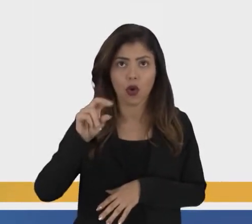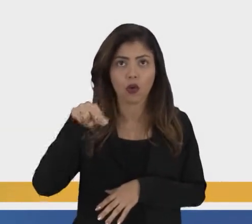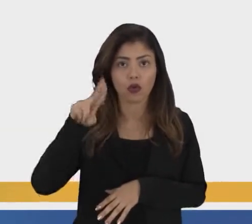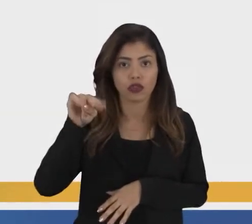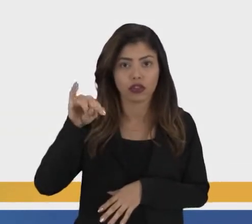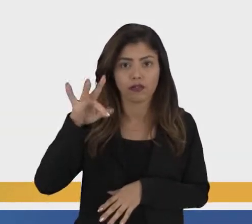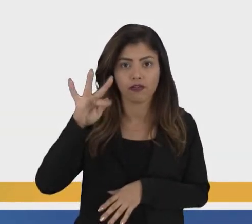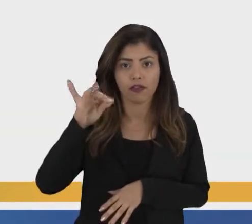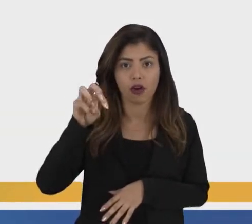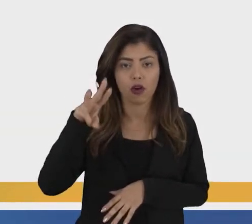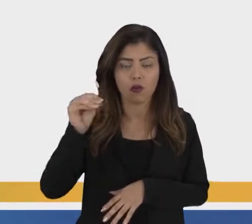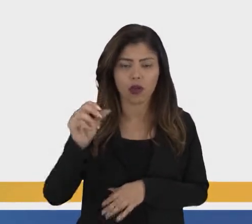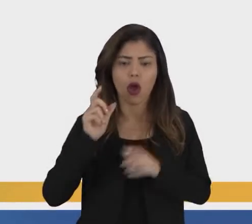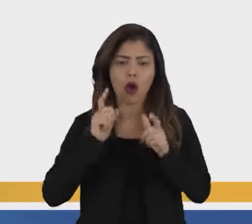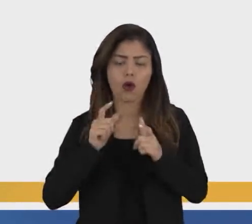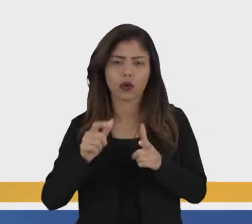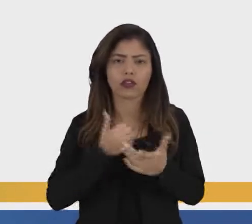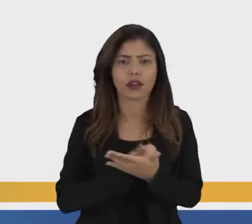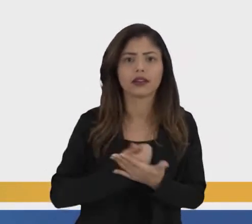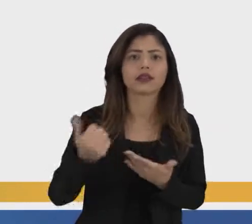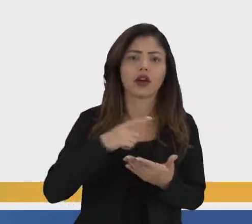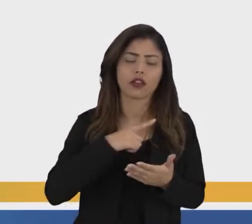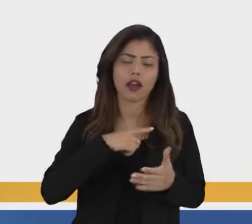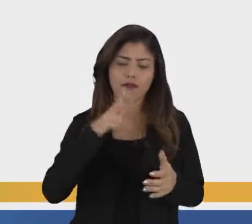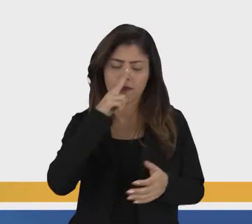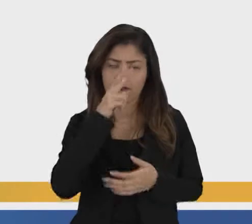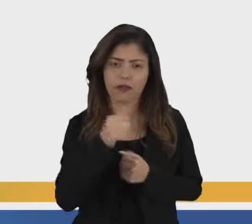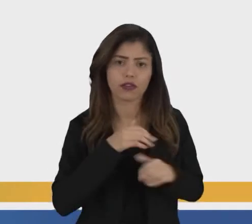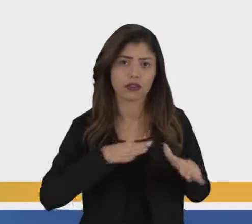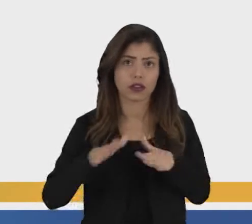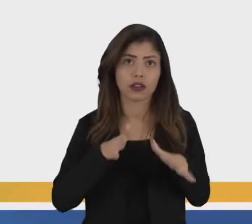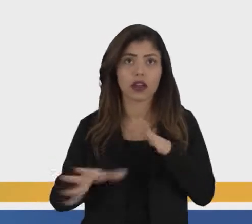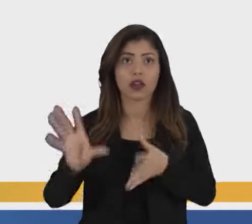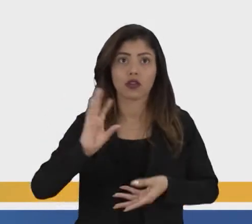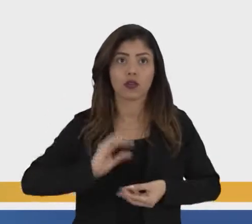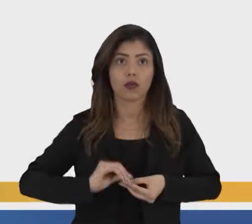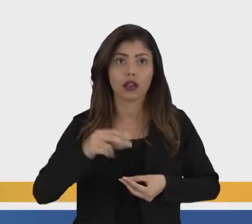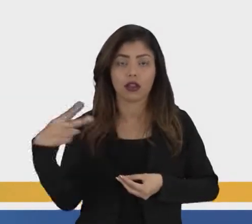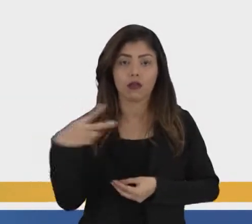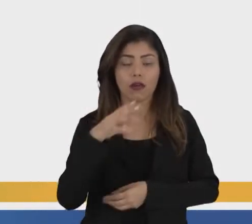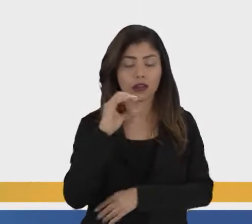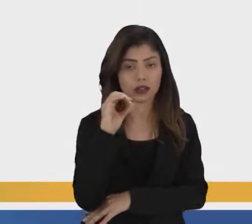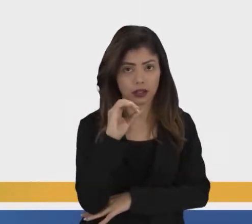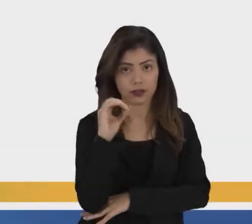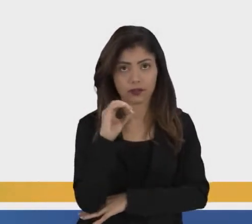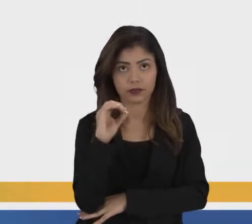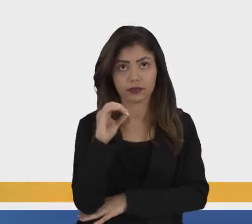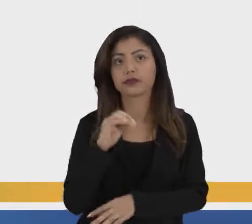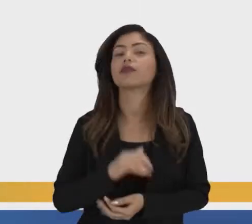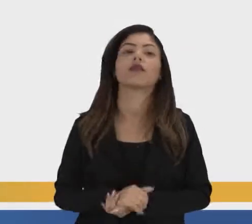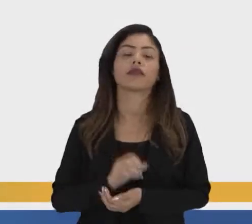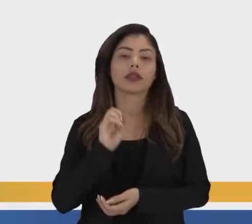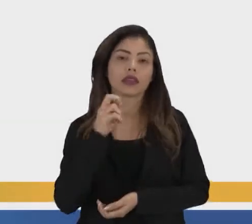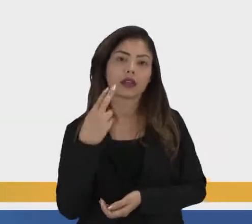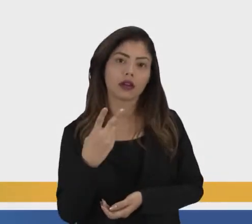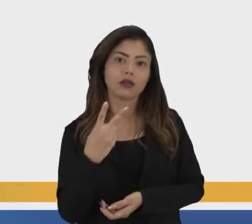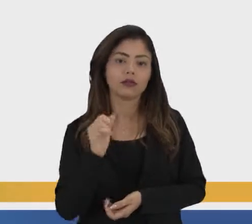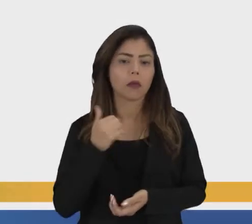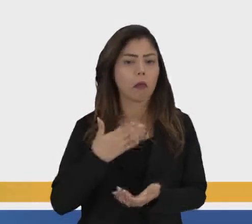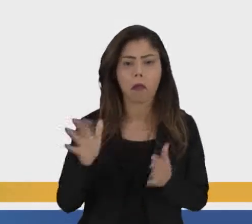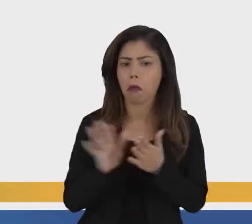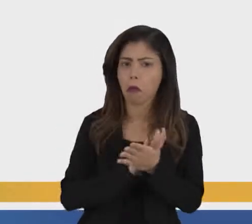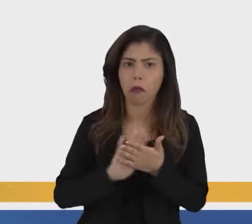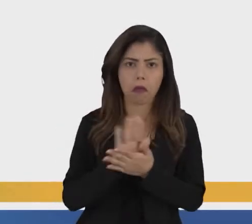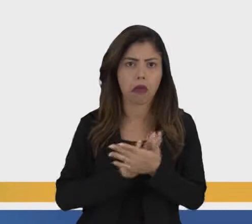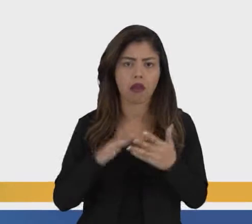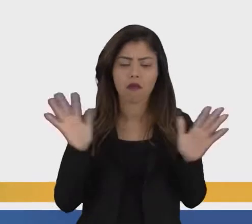retilíneo uniforme, onde as forças que agem sobre o corpo, quando somadas, dão igual a zero, quer dizer, força resultante